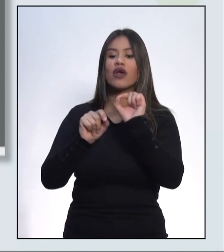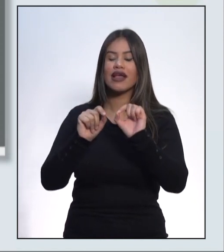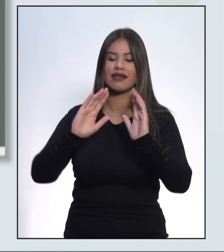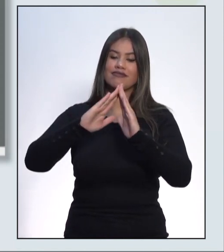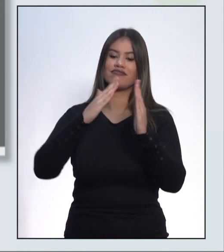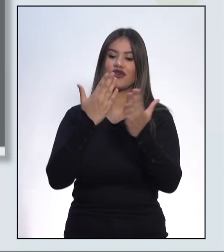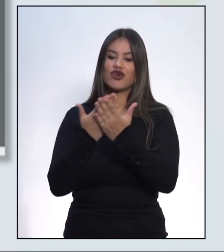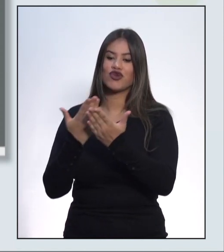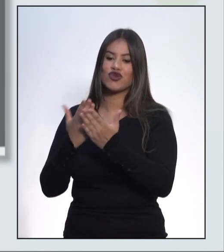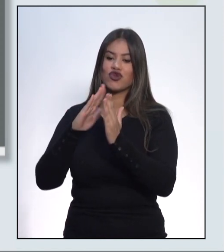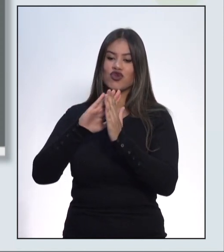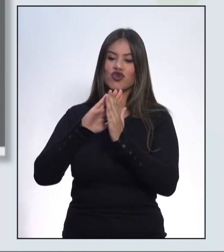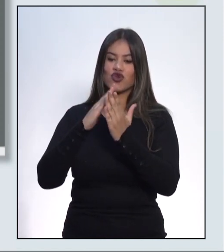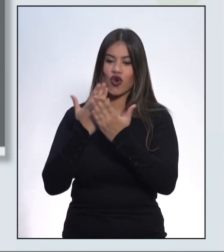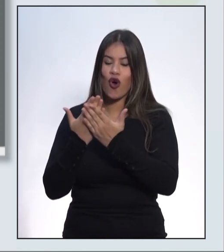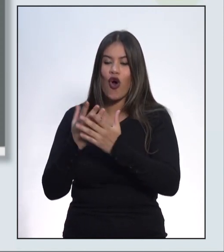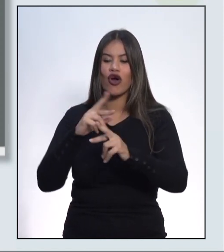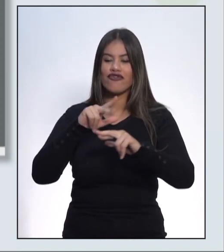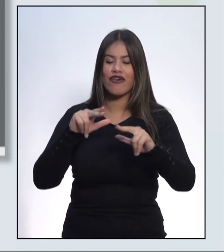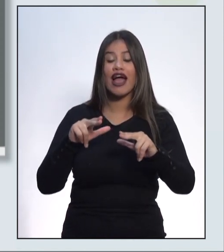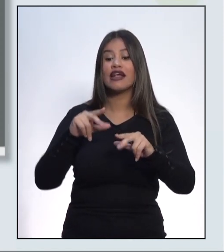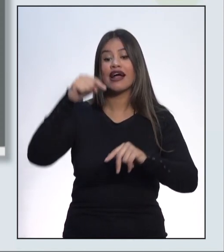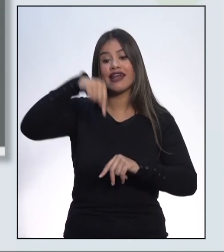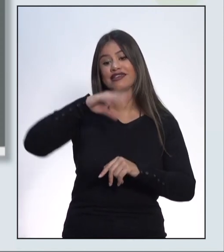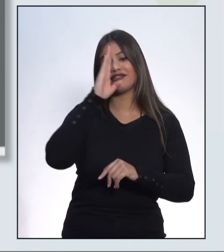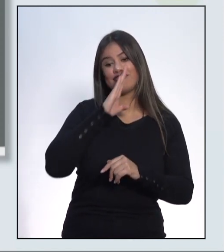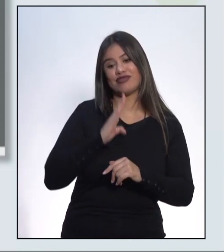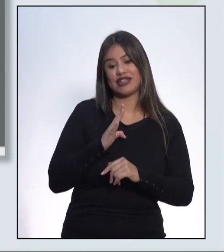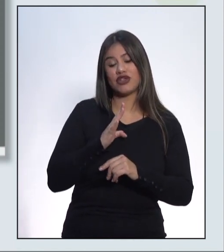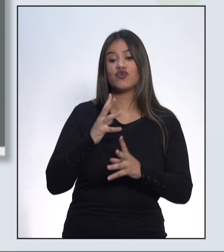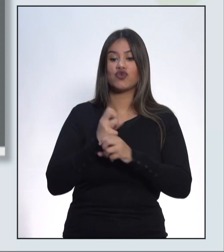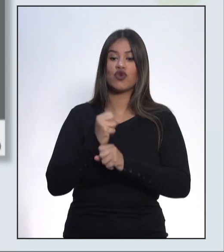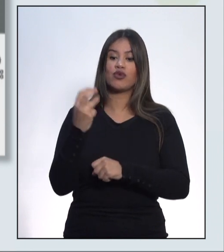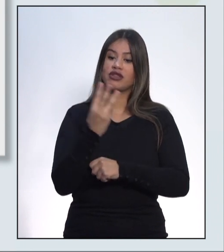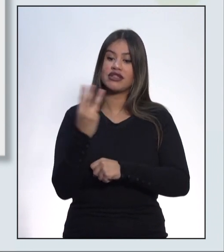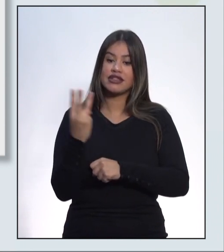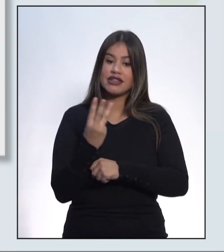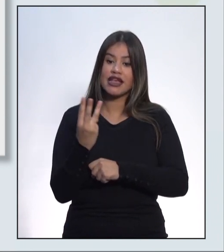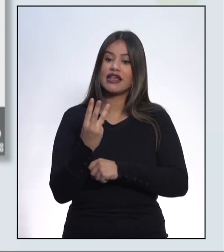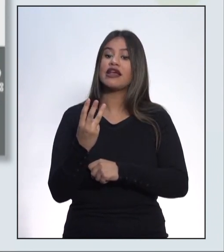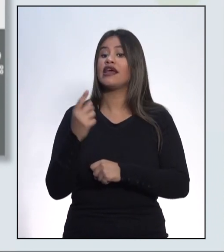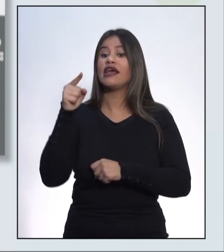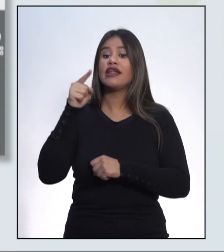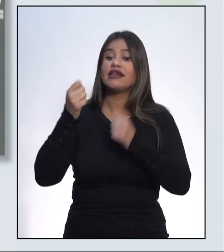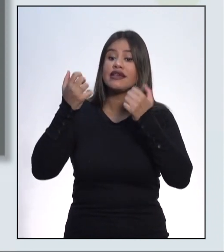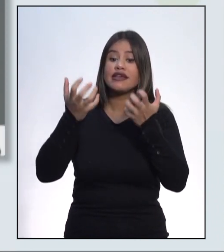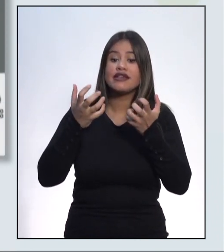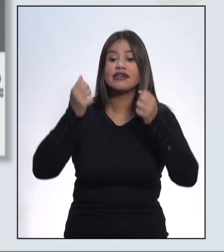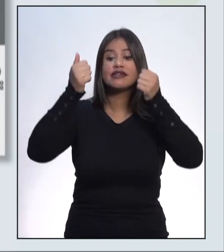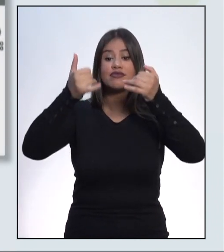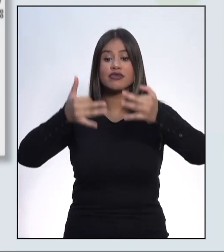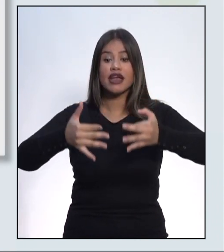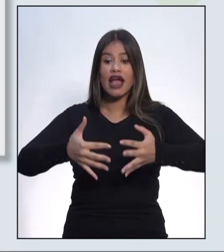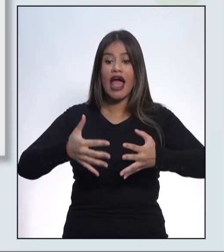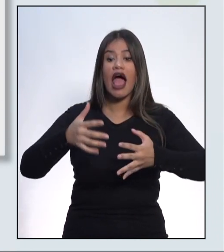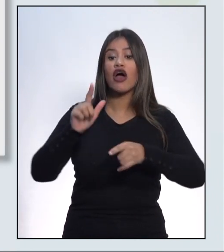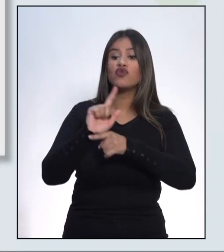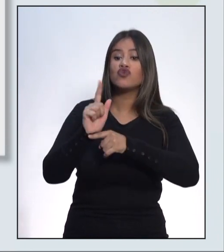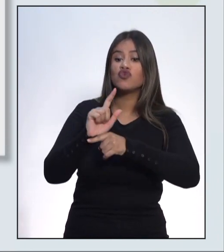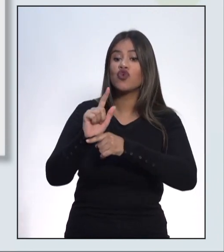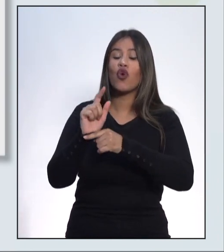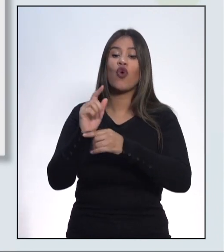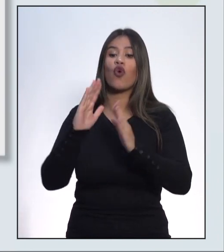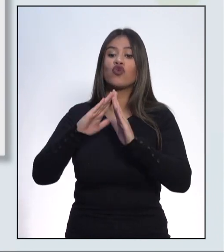essa história? Ele queria contar como é o cotidiano dos gestores escolares. E qual foi a forma que ele escolheu de contar isso? Será